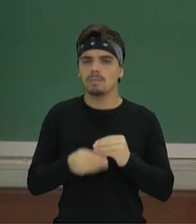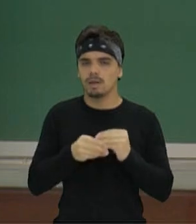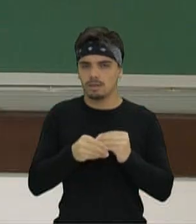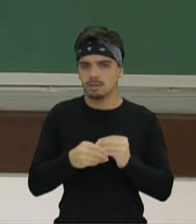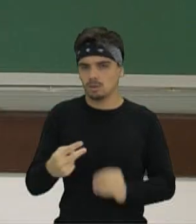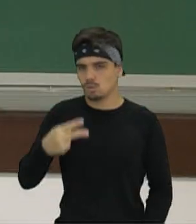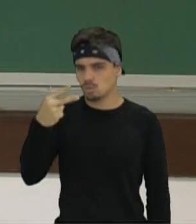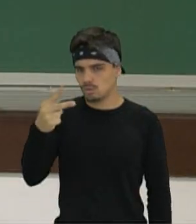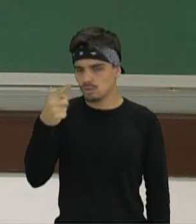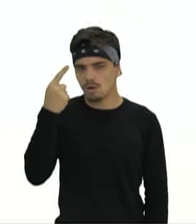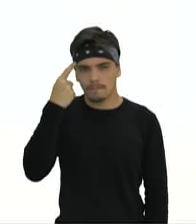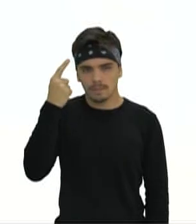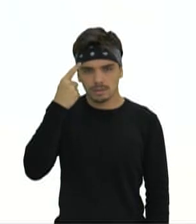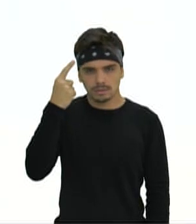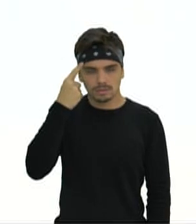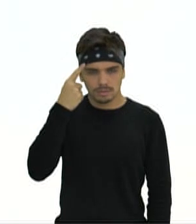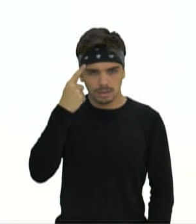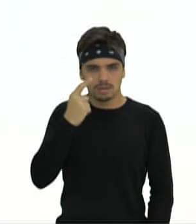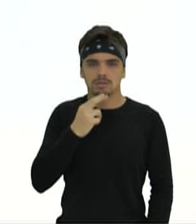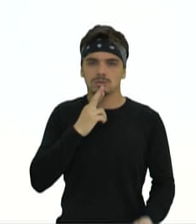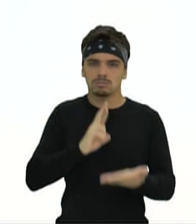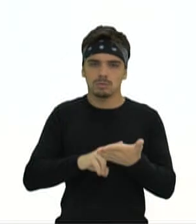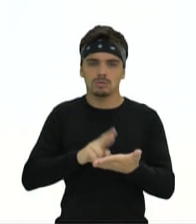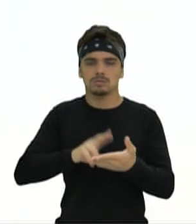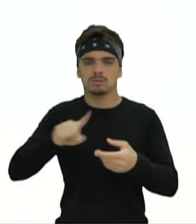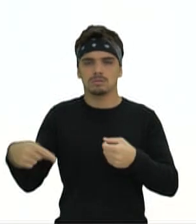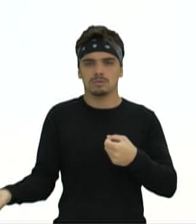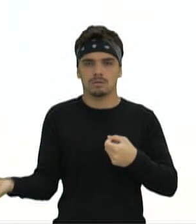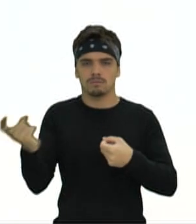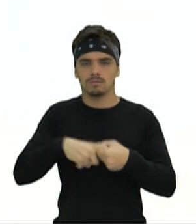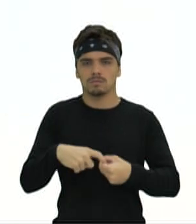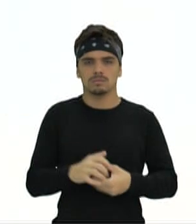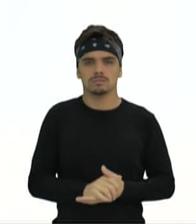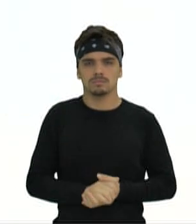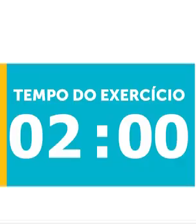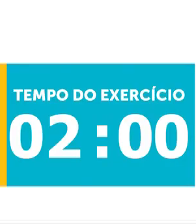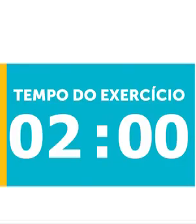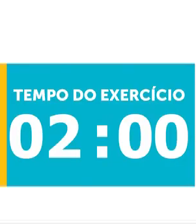2. Pensem e escolham aí a resposta correta. Bora lá.